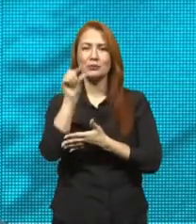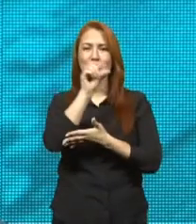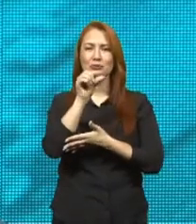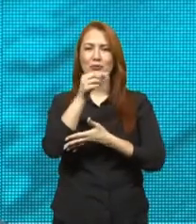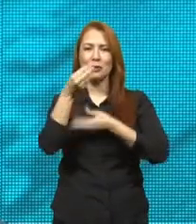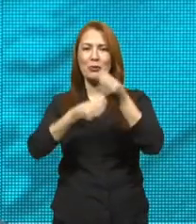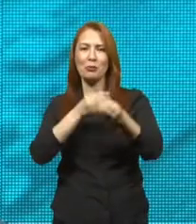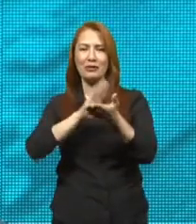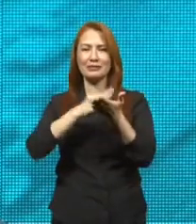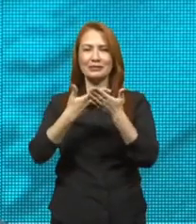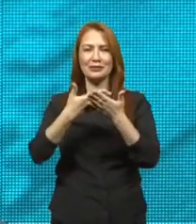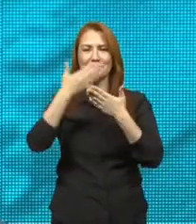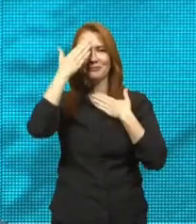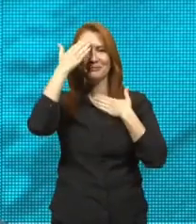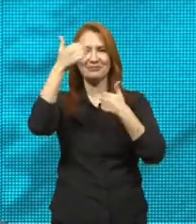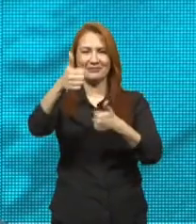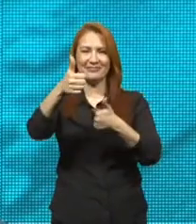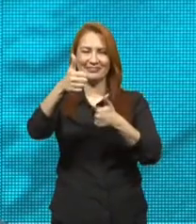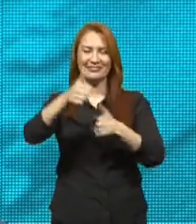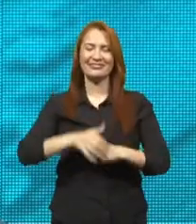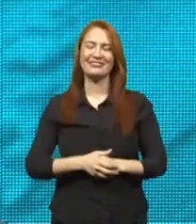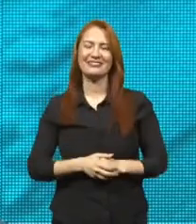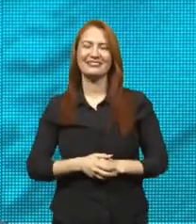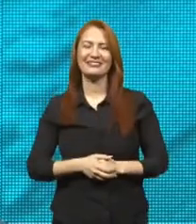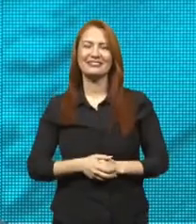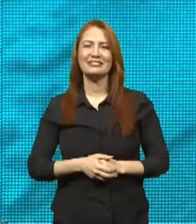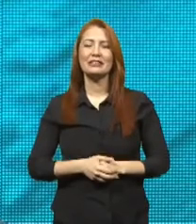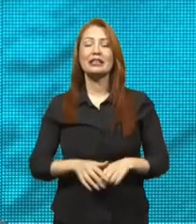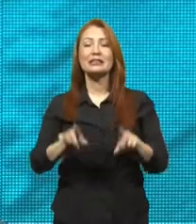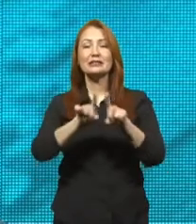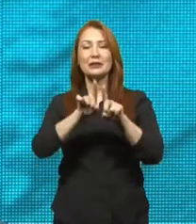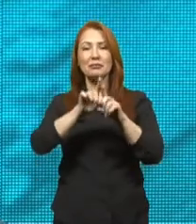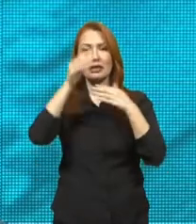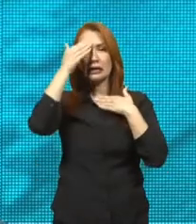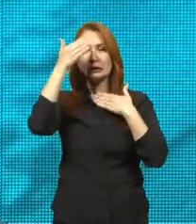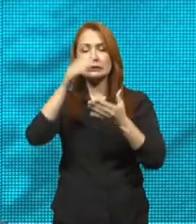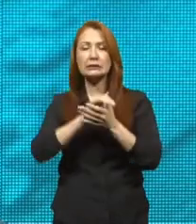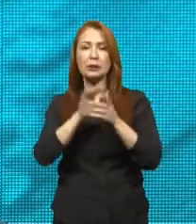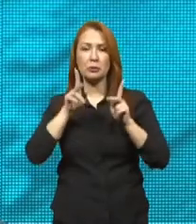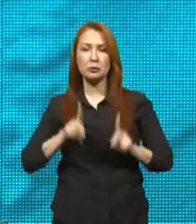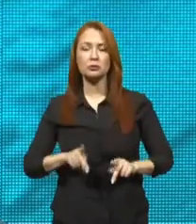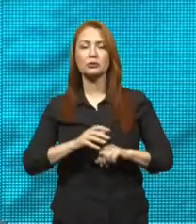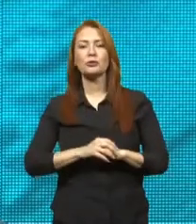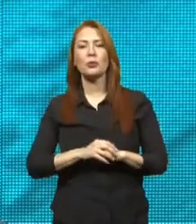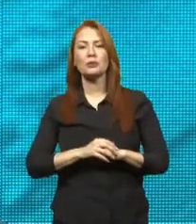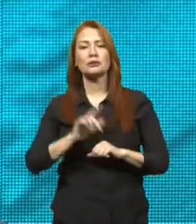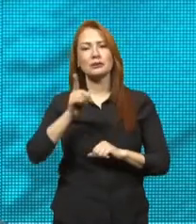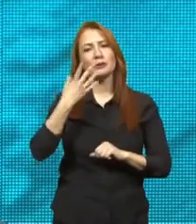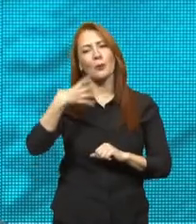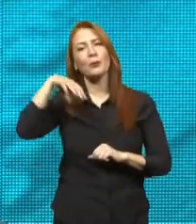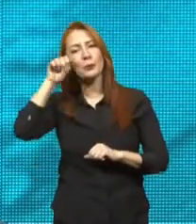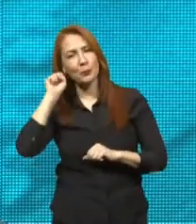Então, obrigada, Anne, por estar aqui conosco também. E saudamos, né, as pessoas que não nos escutam.